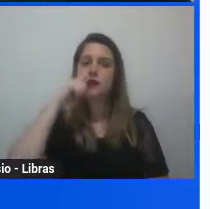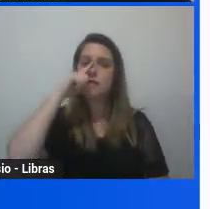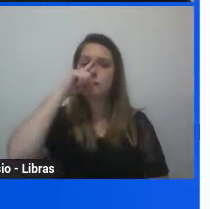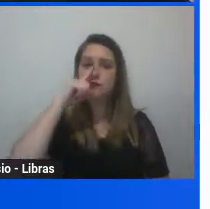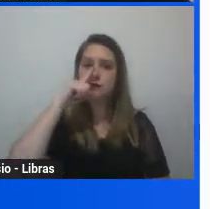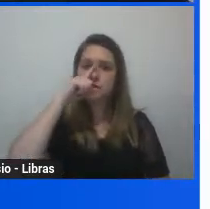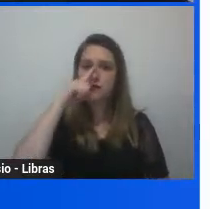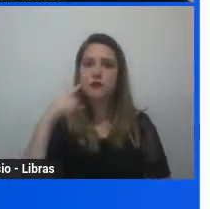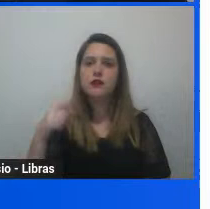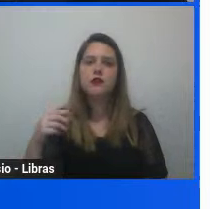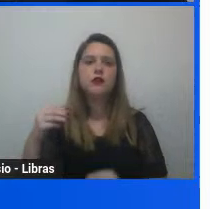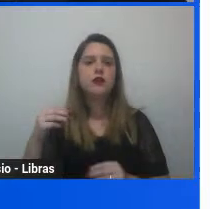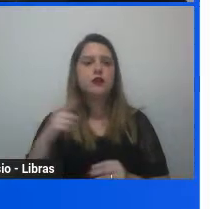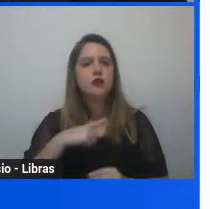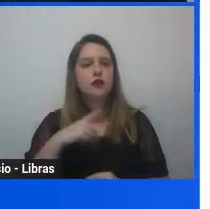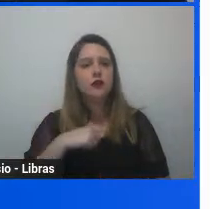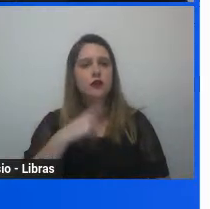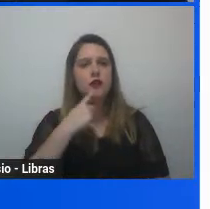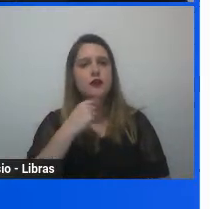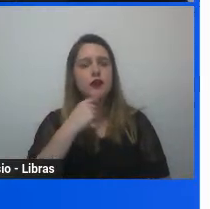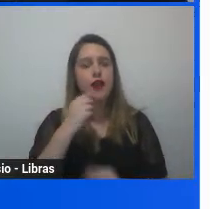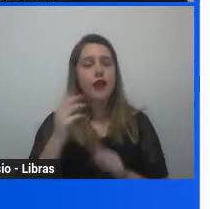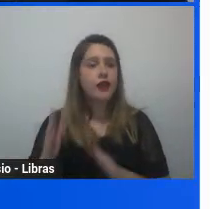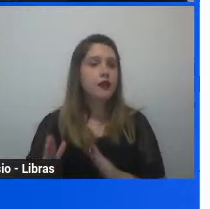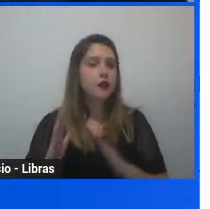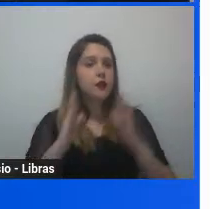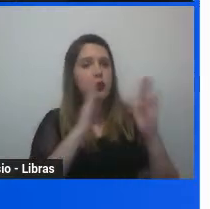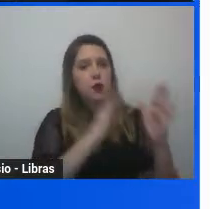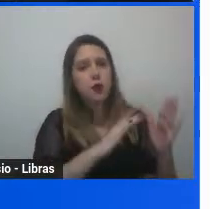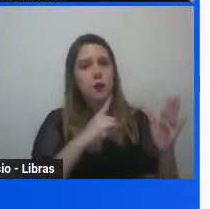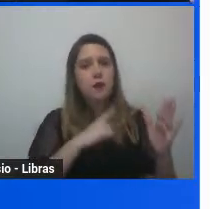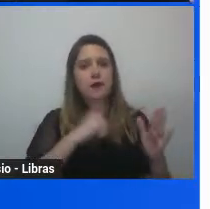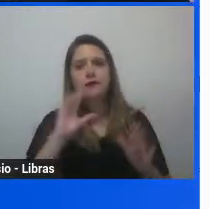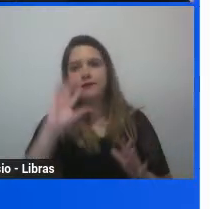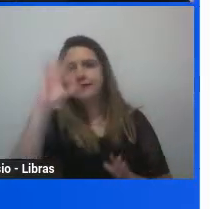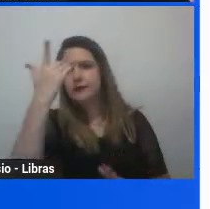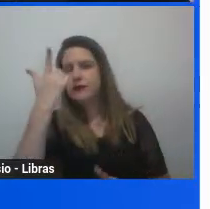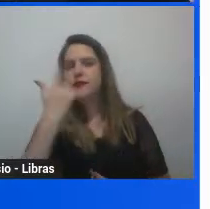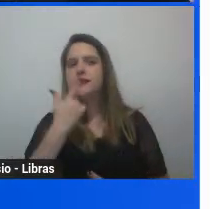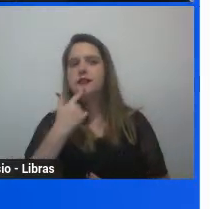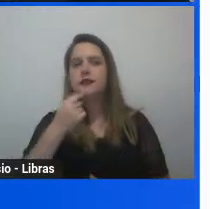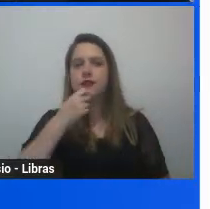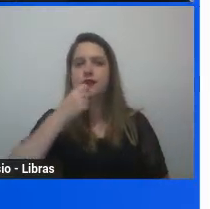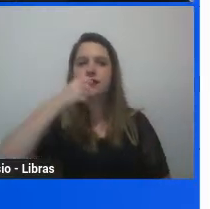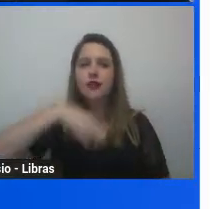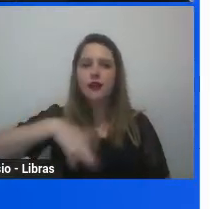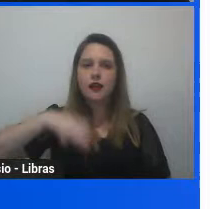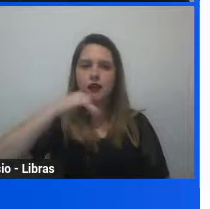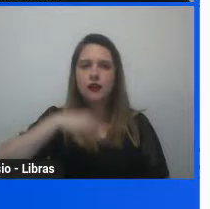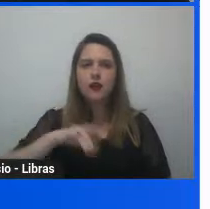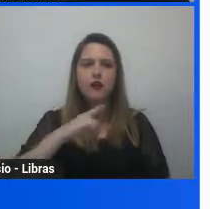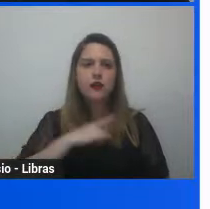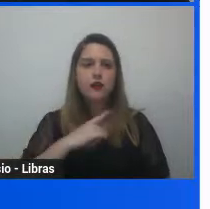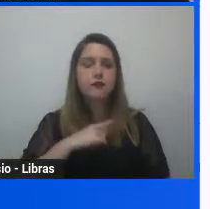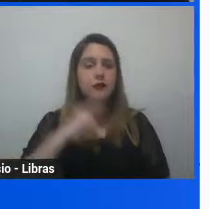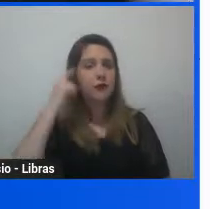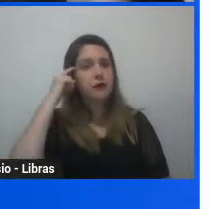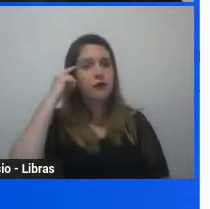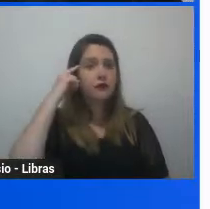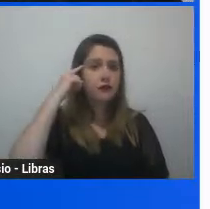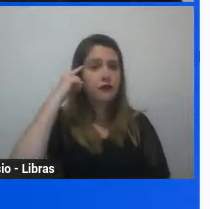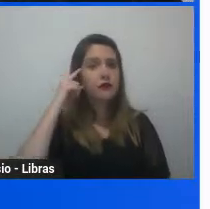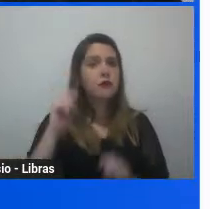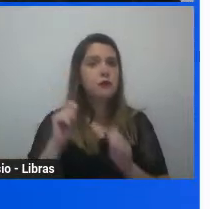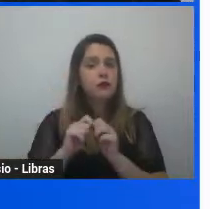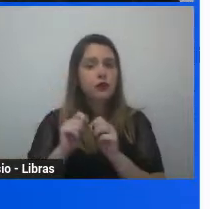mim, veja, não está caindo nada, mas eu tenho uma situação de sangramento, né? Se a vítima está consciente, ela mesma pode segurar